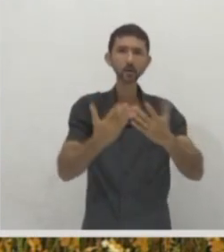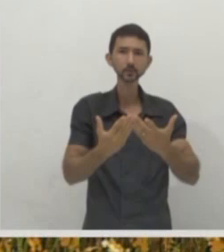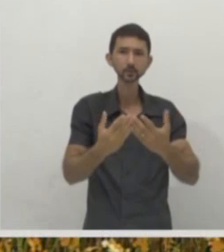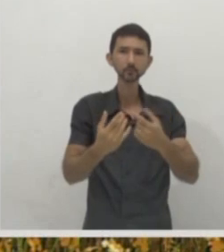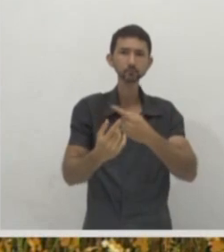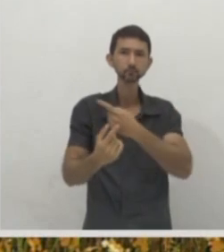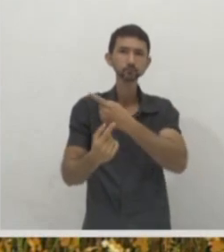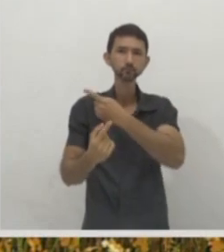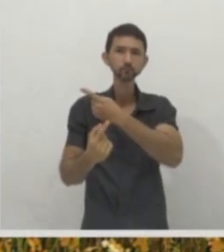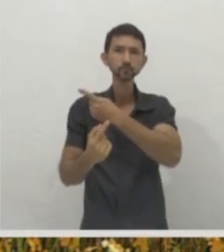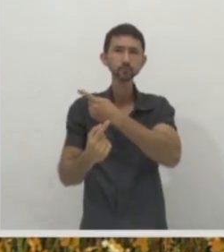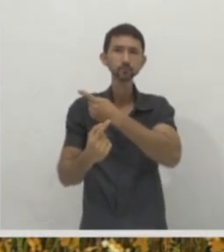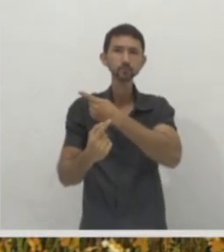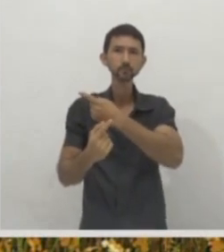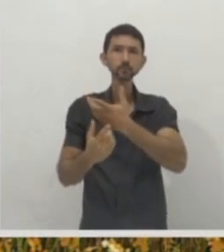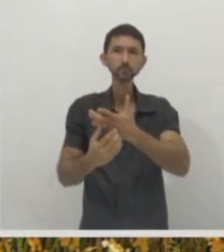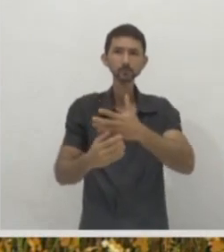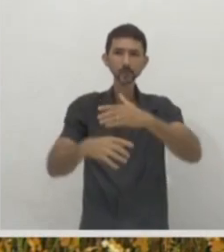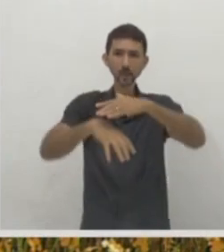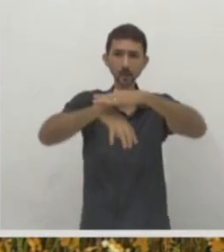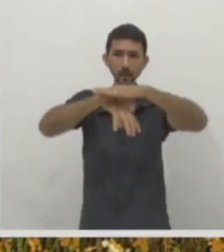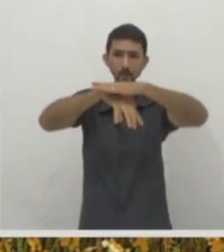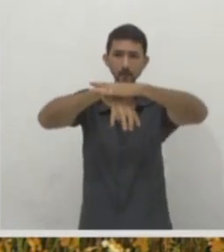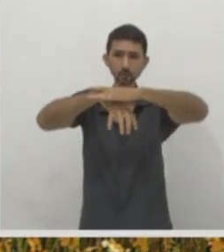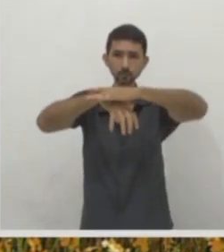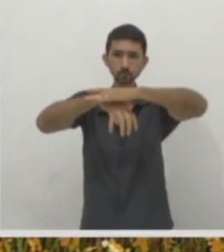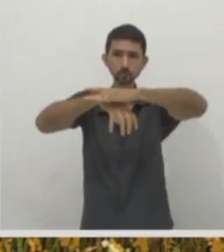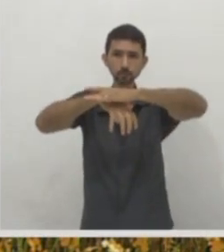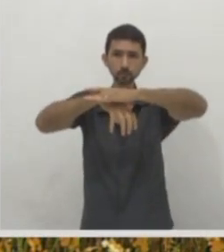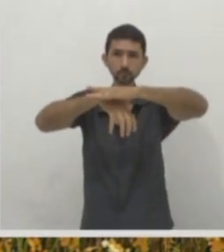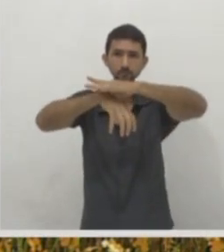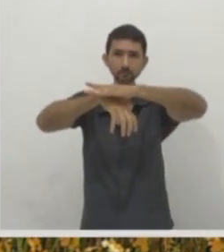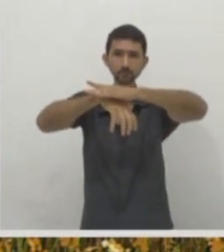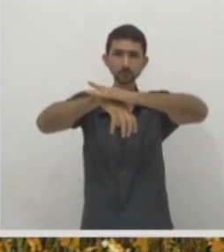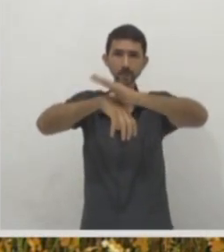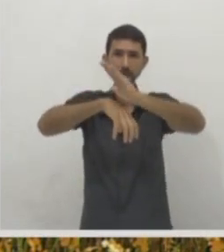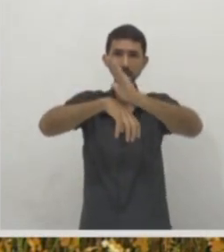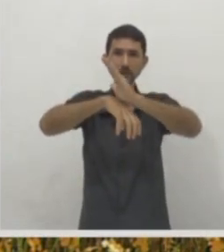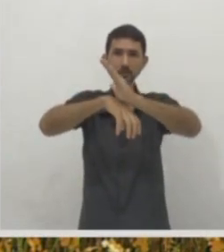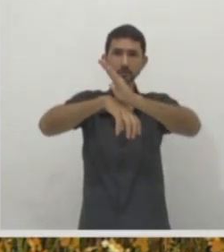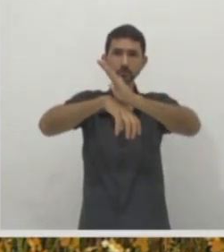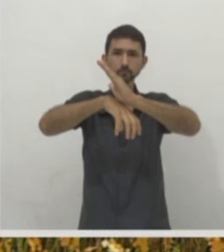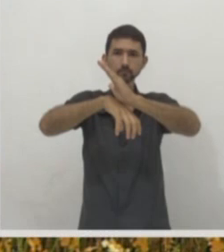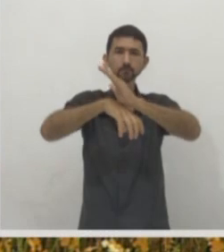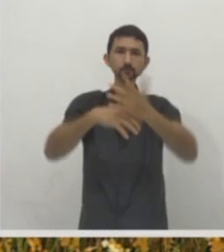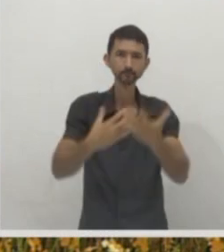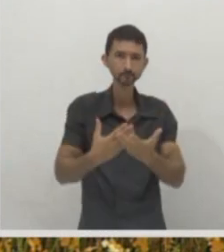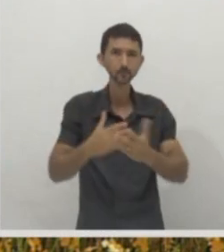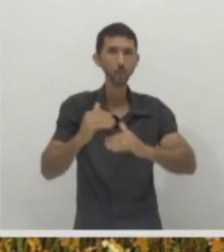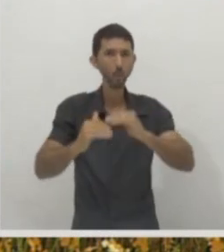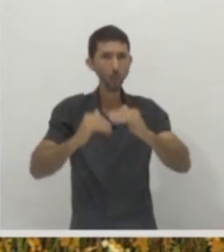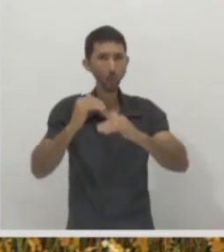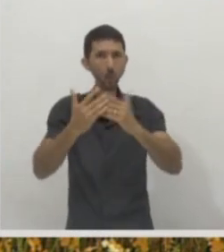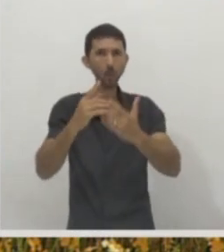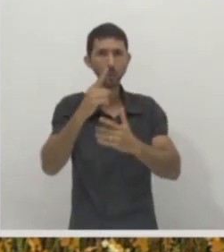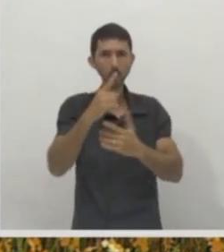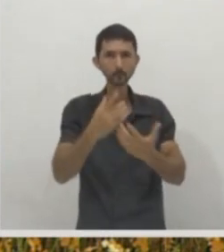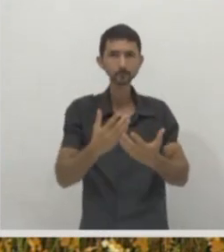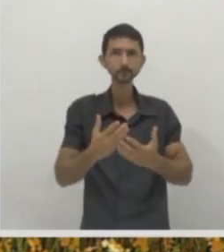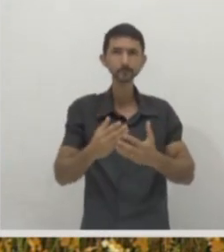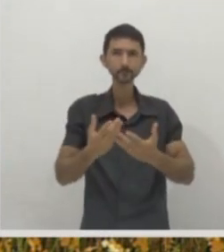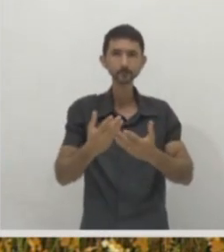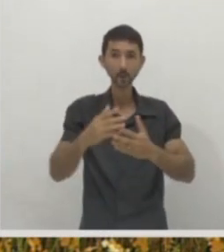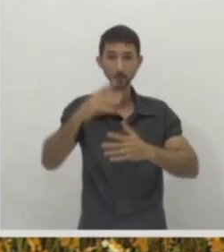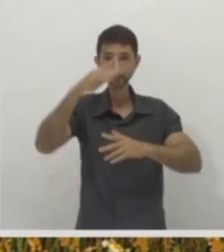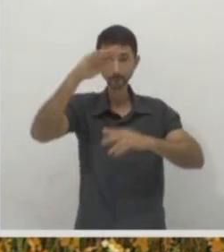construção baseada em estacas. Você já nota um grau de desenvolvimento do ser humano e repara que o